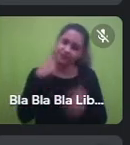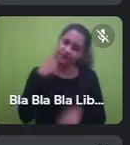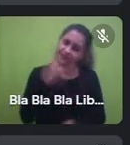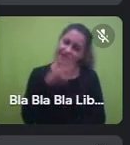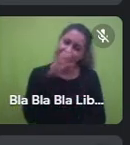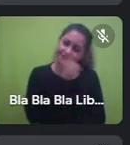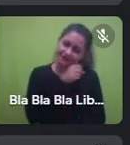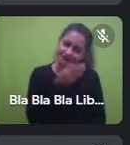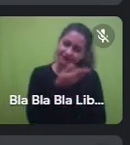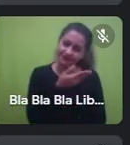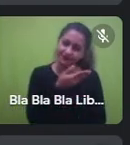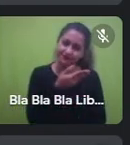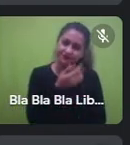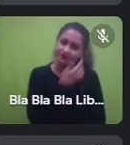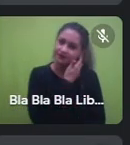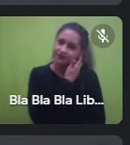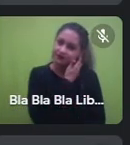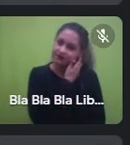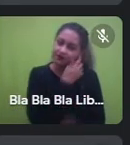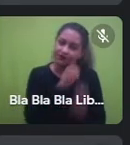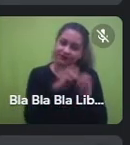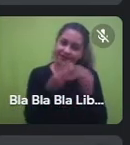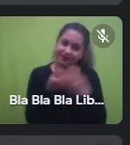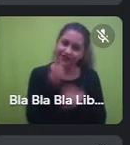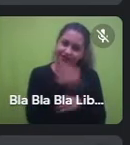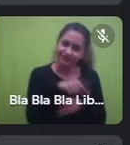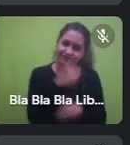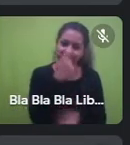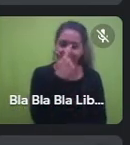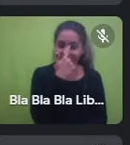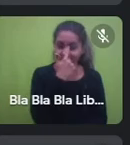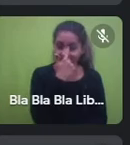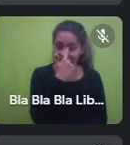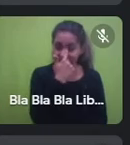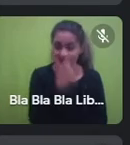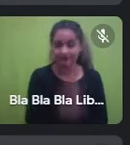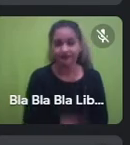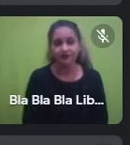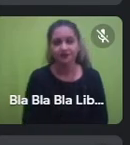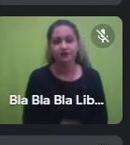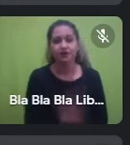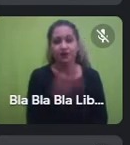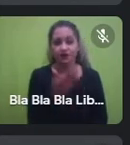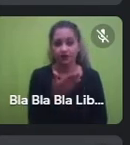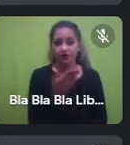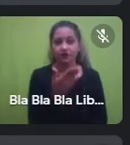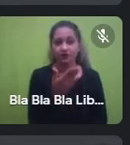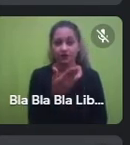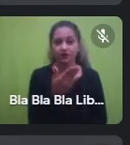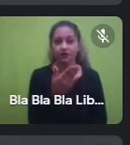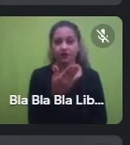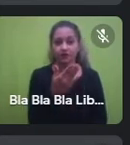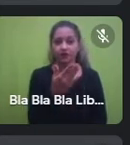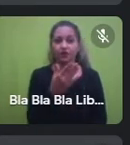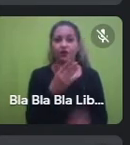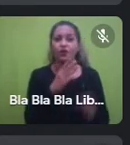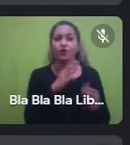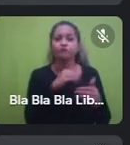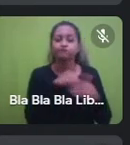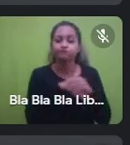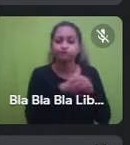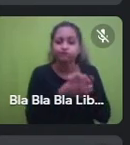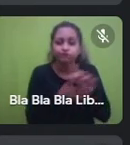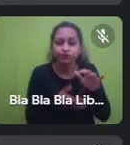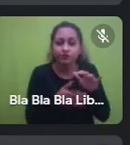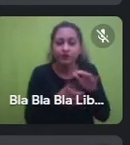rapidamente. No slide anterior. Olha só. Concentração no músculo dividido pela água. Então, quanto maior